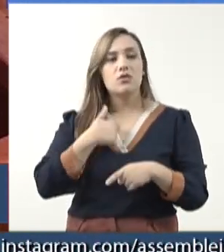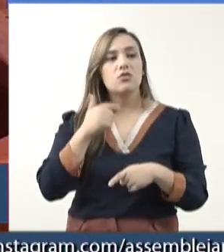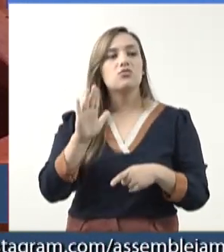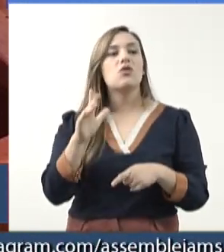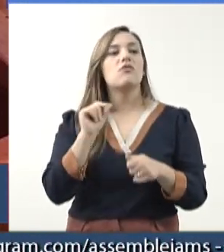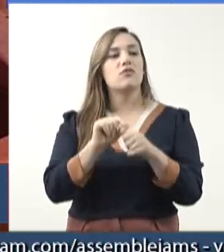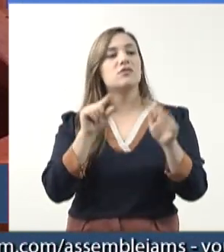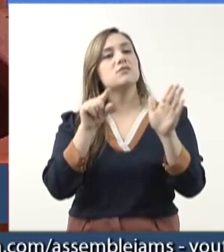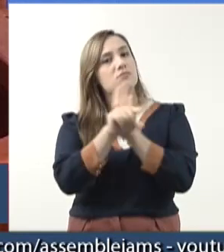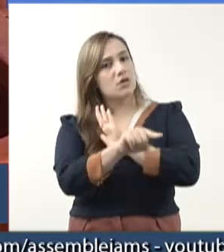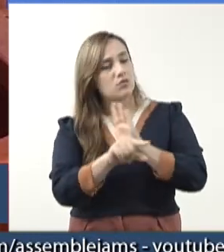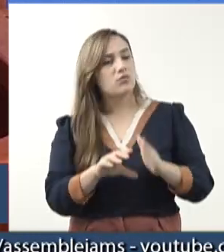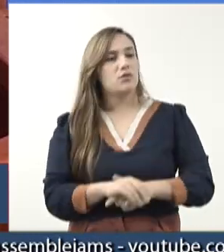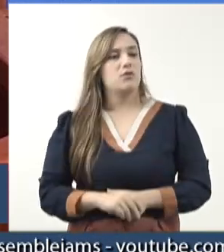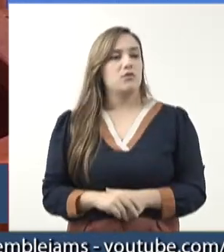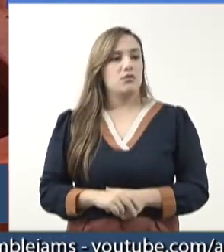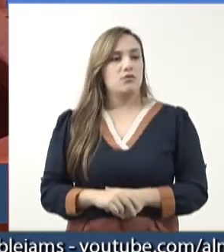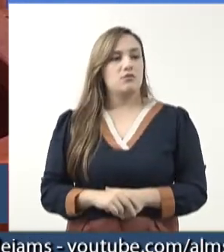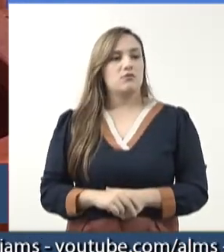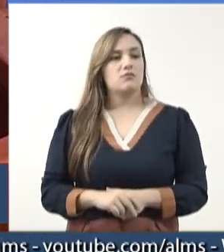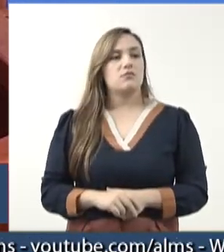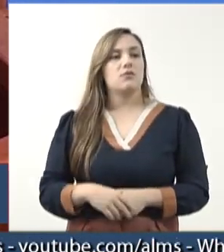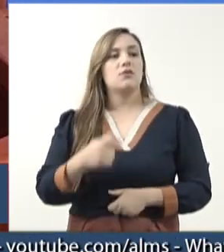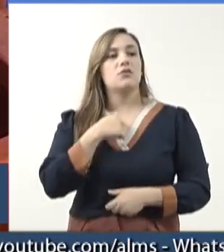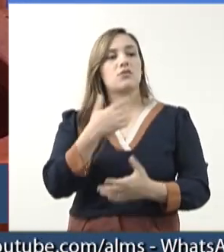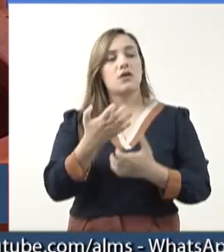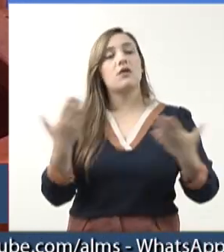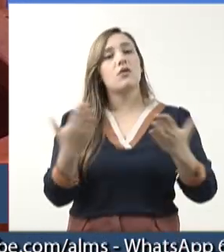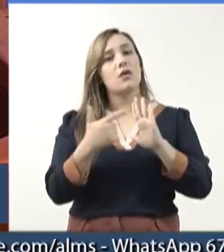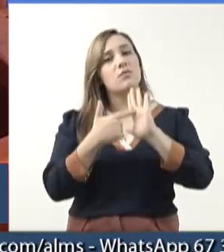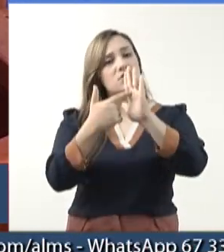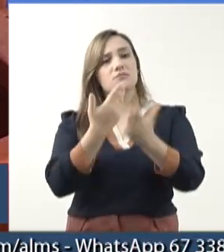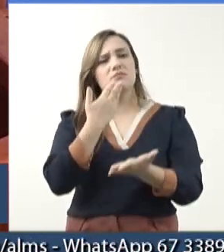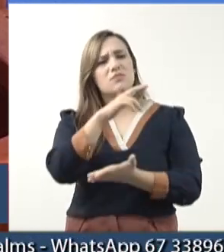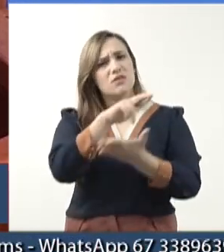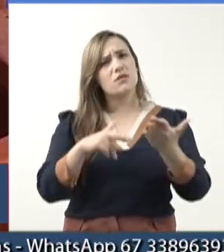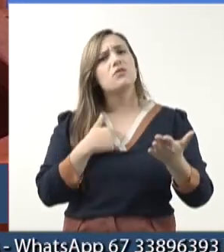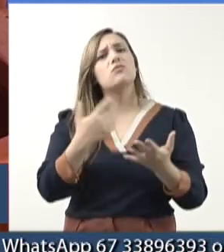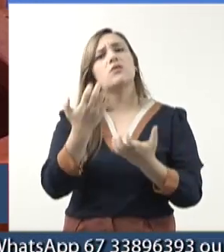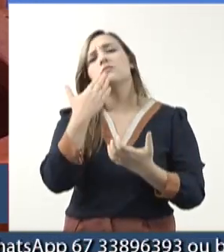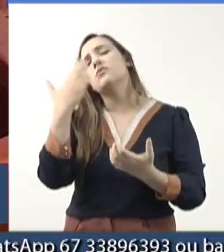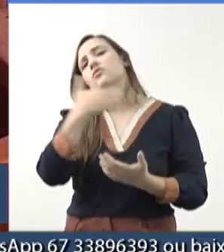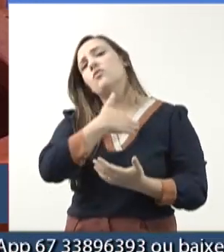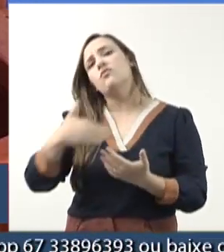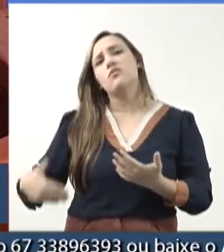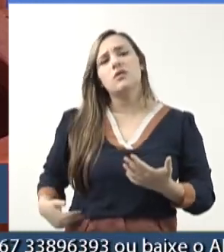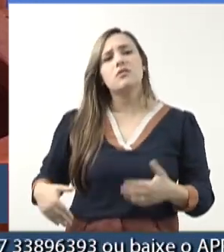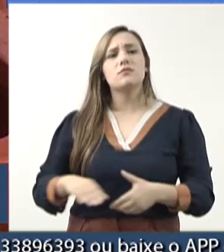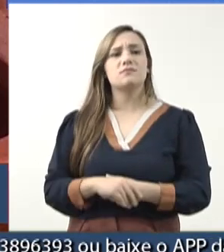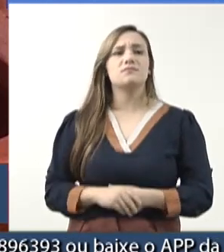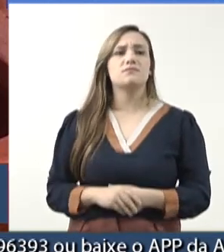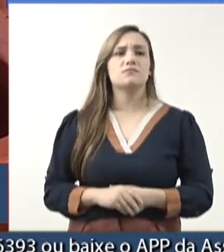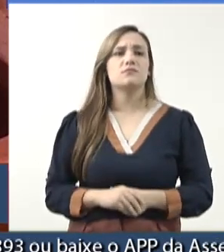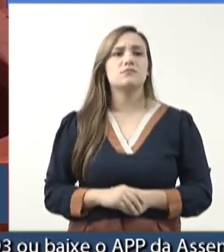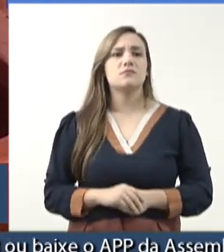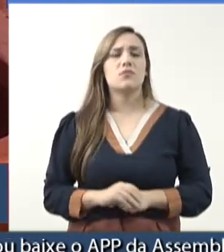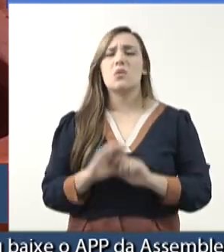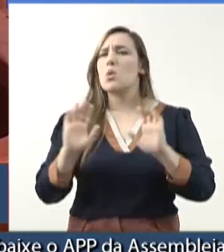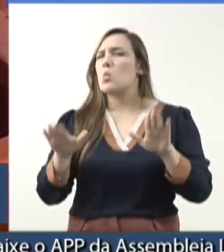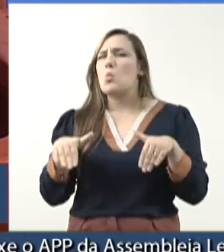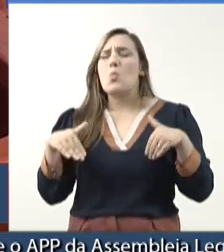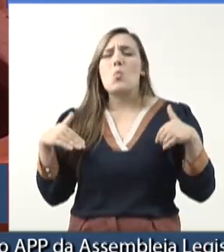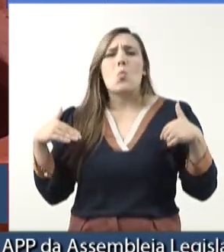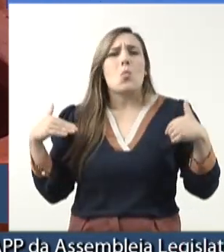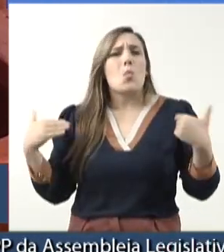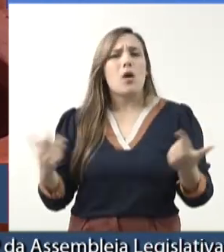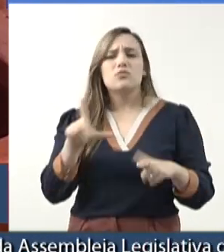pergunta aqui recentemente e hoje apresento aqui um requerimento pedindo ao governo informações sobre quais atitudes o governo